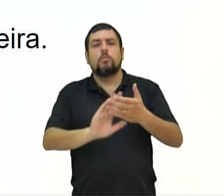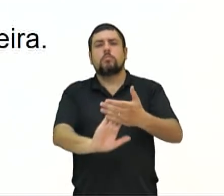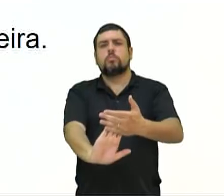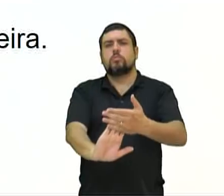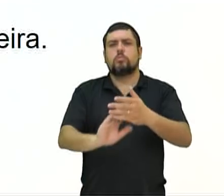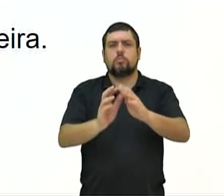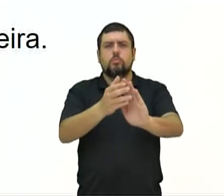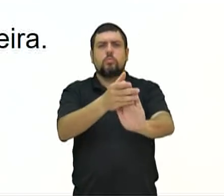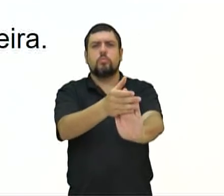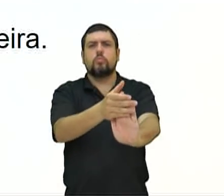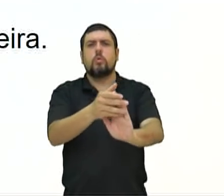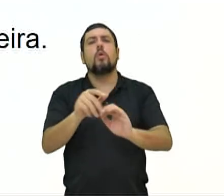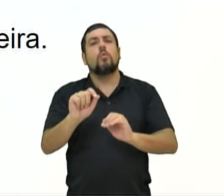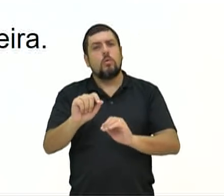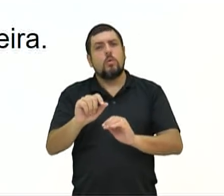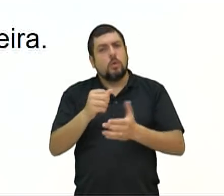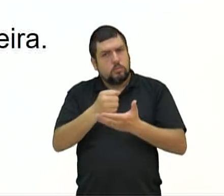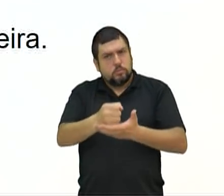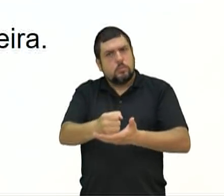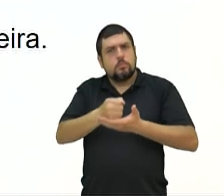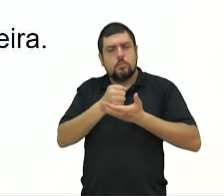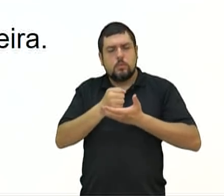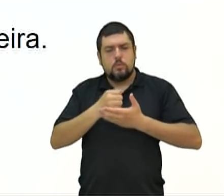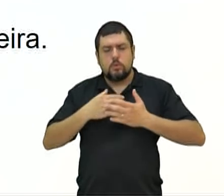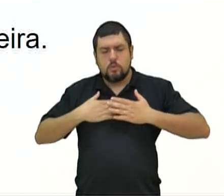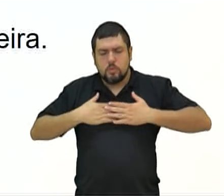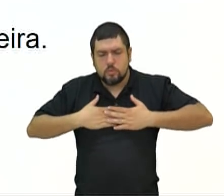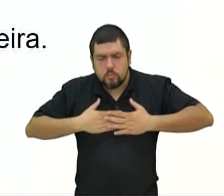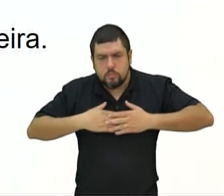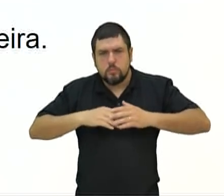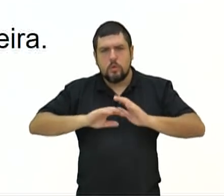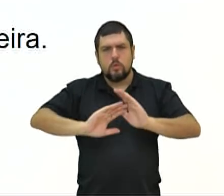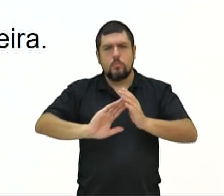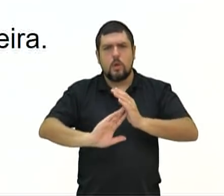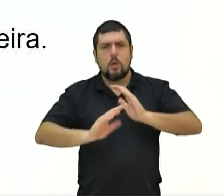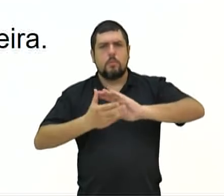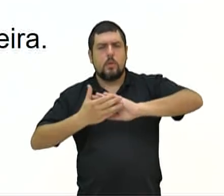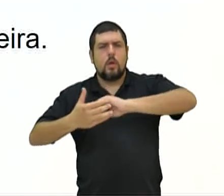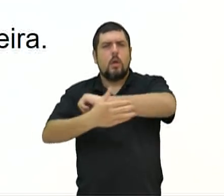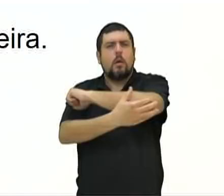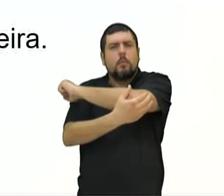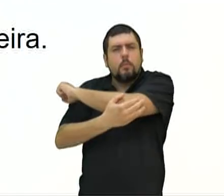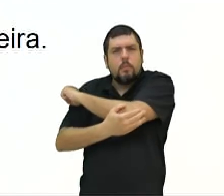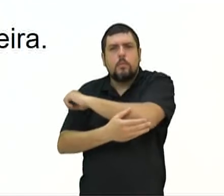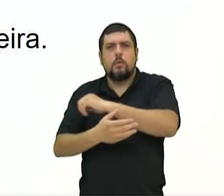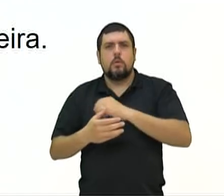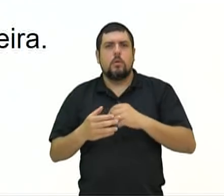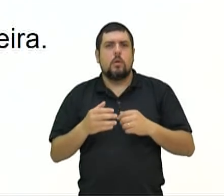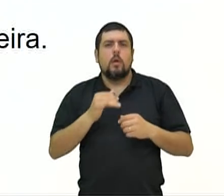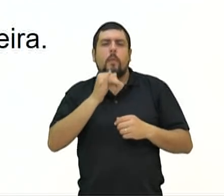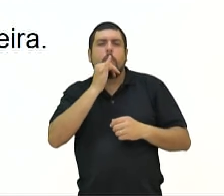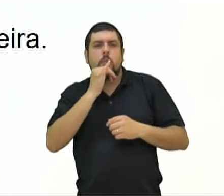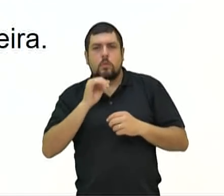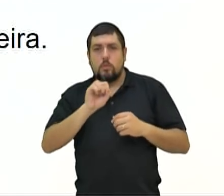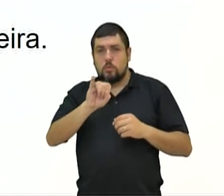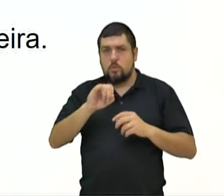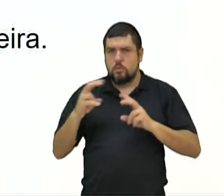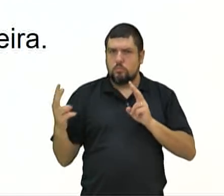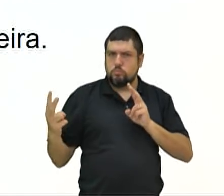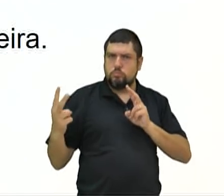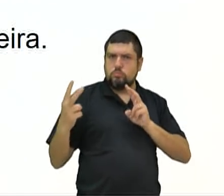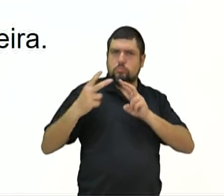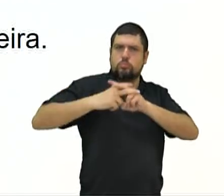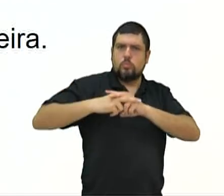estou contribuindo, eu estou ajudando a minha coluna vertebral, né? Então, quando eu vou fazer uma determinada luta, praticar